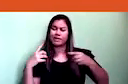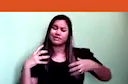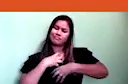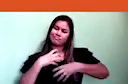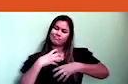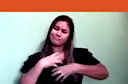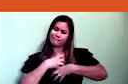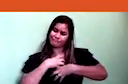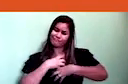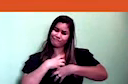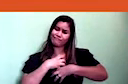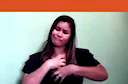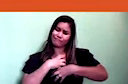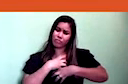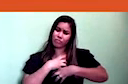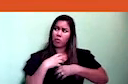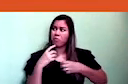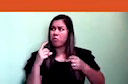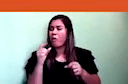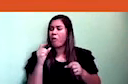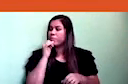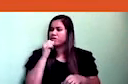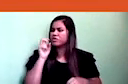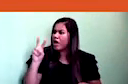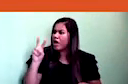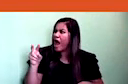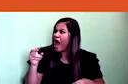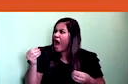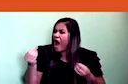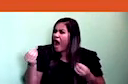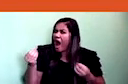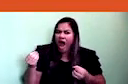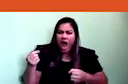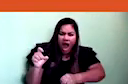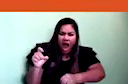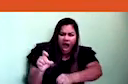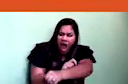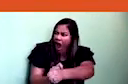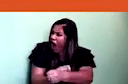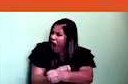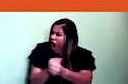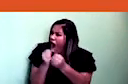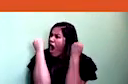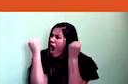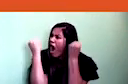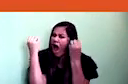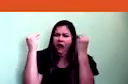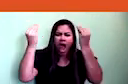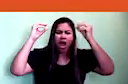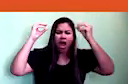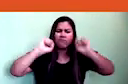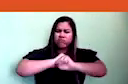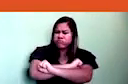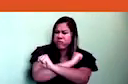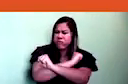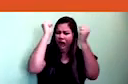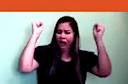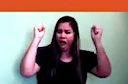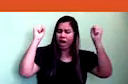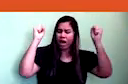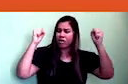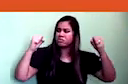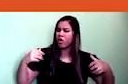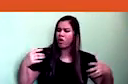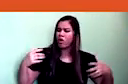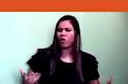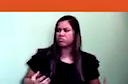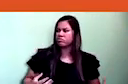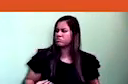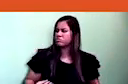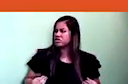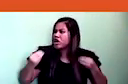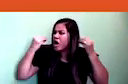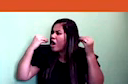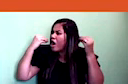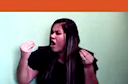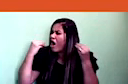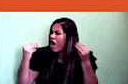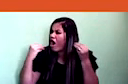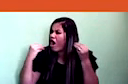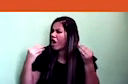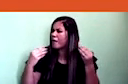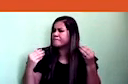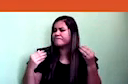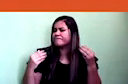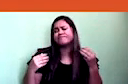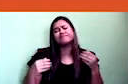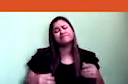que pode ser um sentimento de raiva naquele instante, ou mesmo de um sentimento de não conformismo, como pode, né? Infelizmente, a